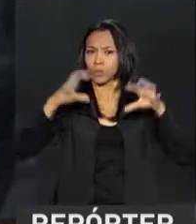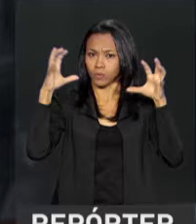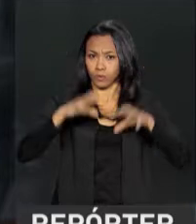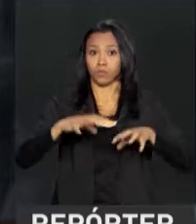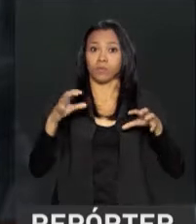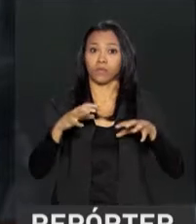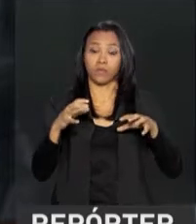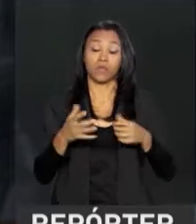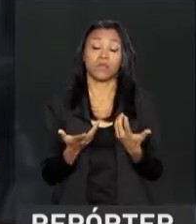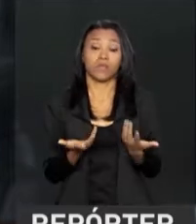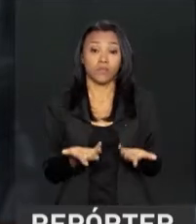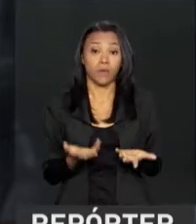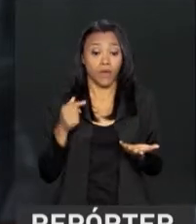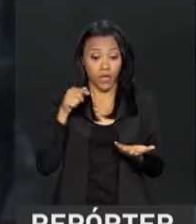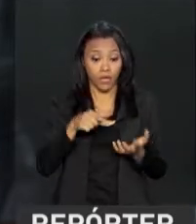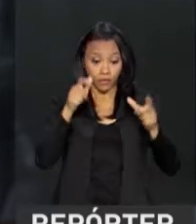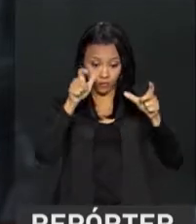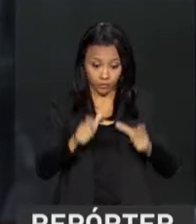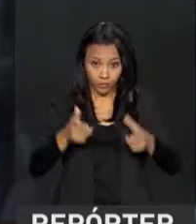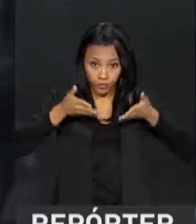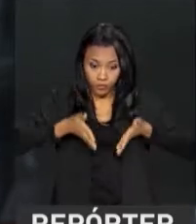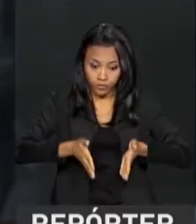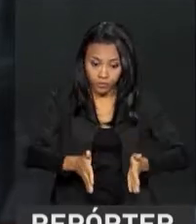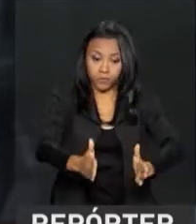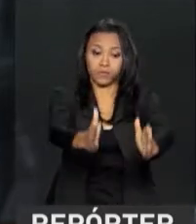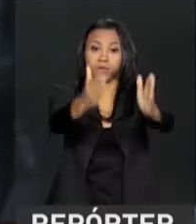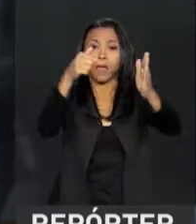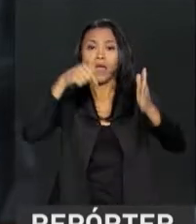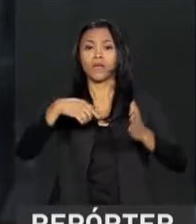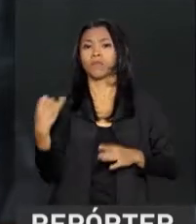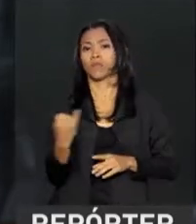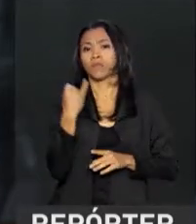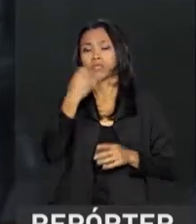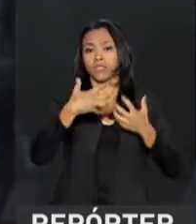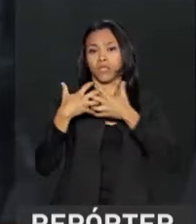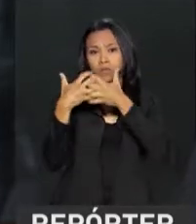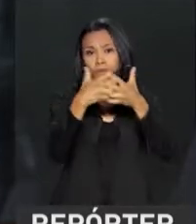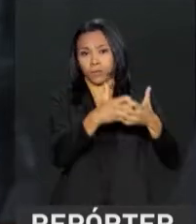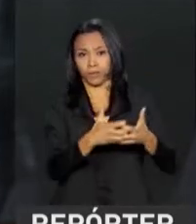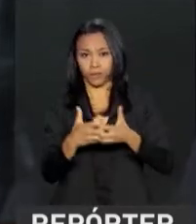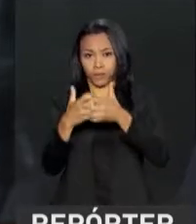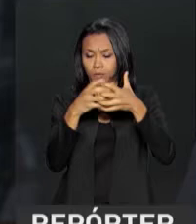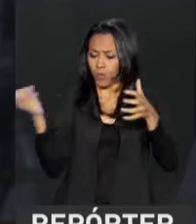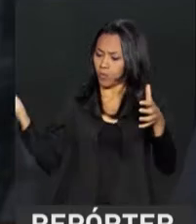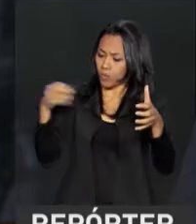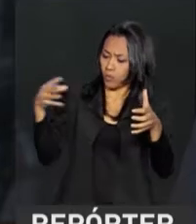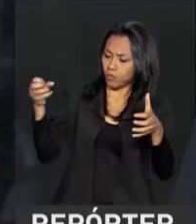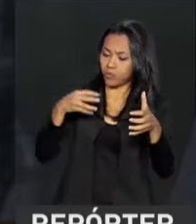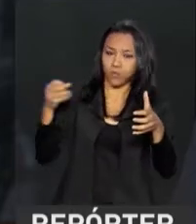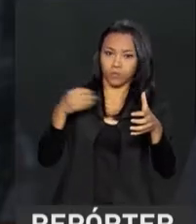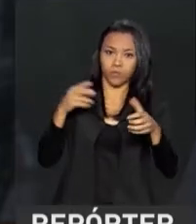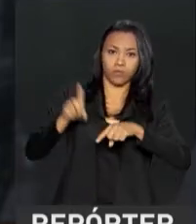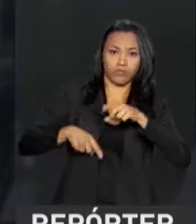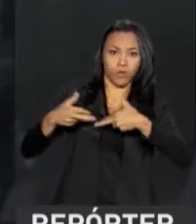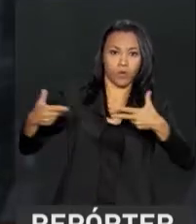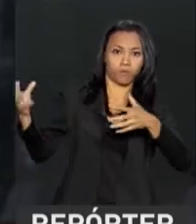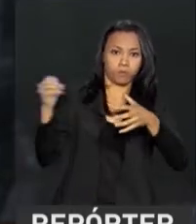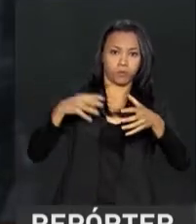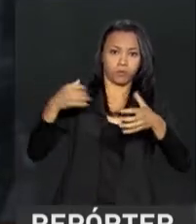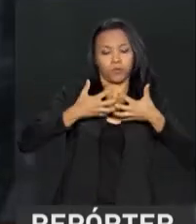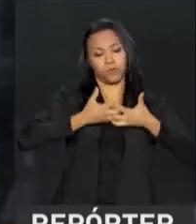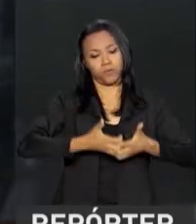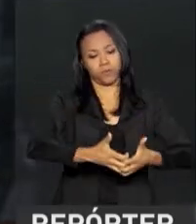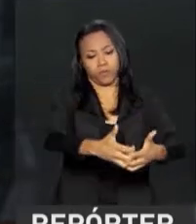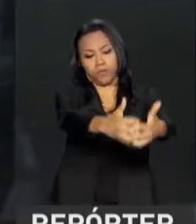amazônico essa rota uma rota importante para o escoamento da produção agrícola do centro oeste através dos